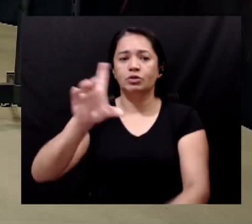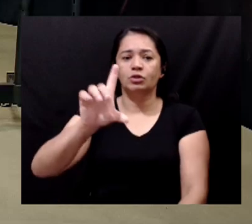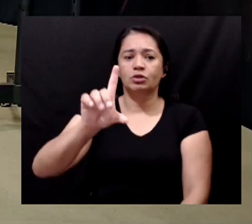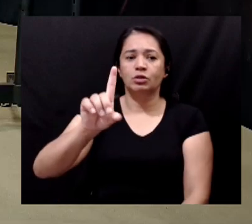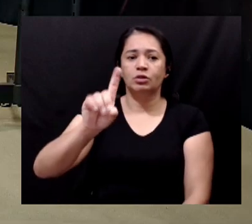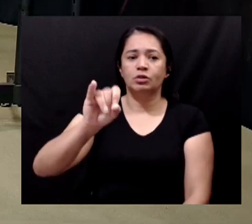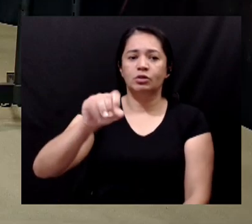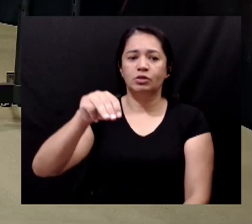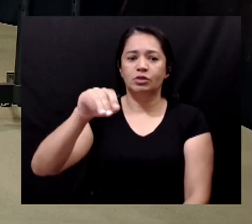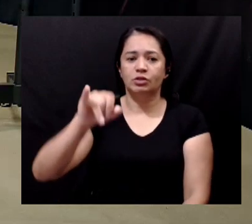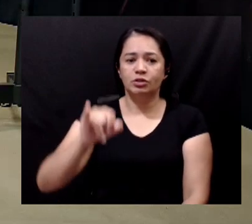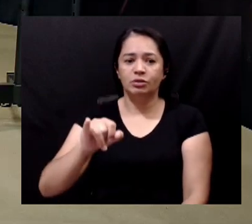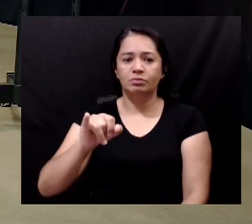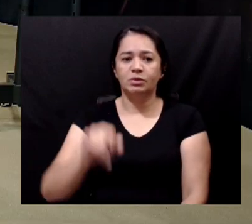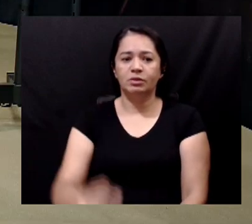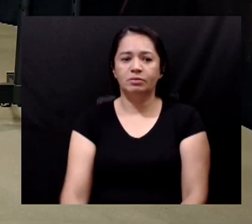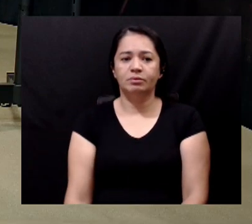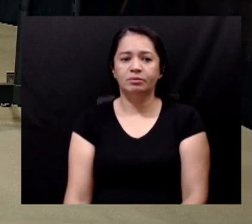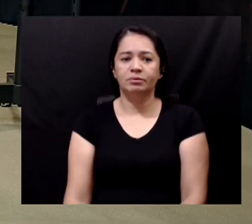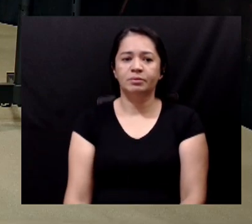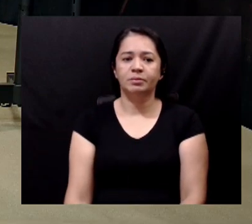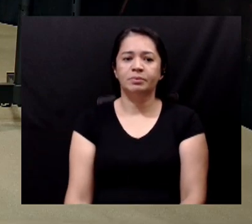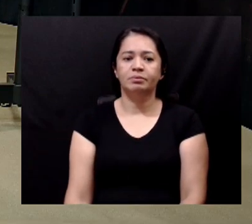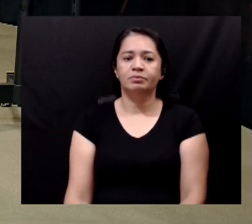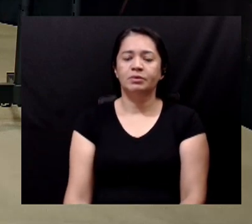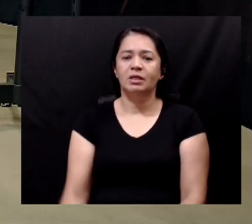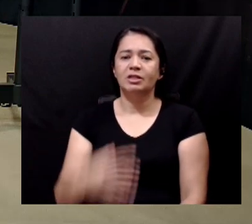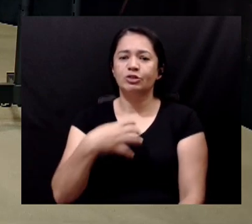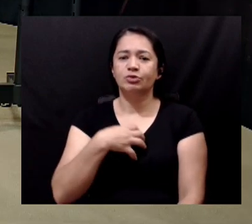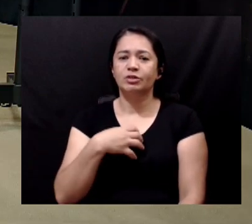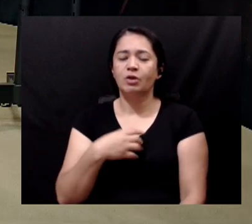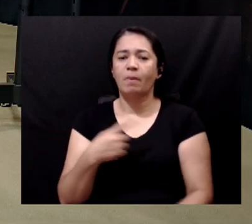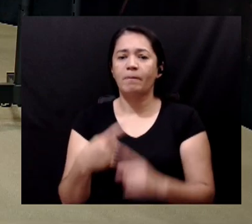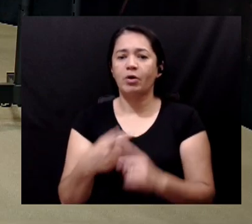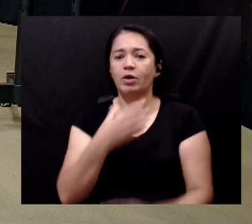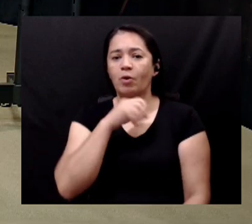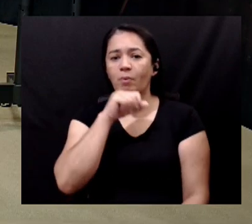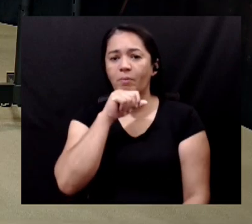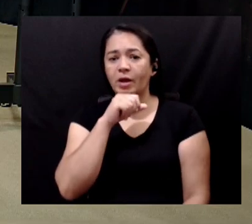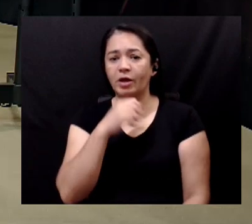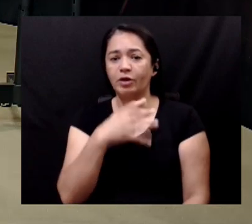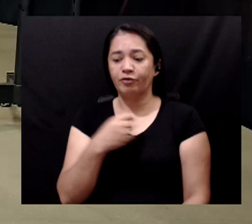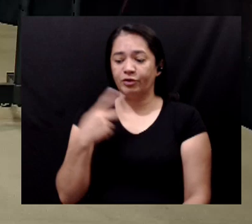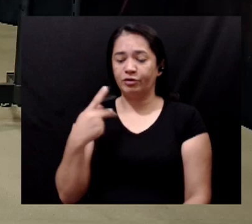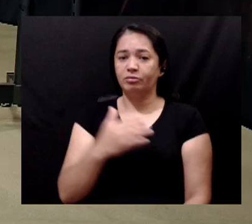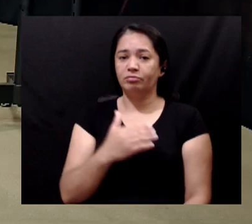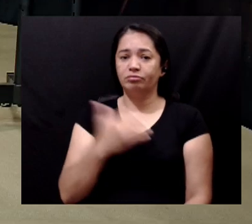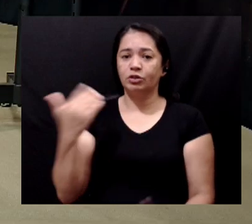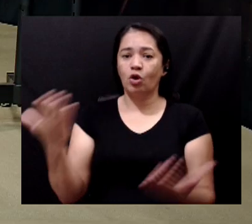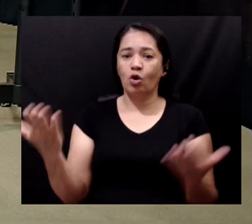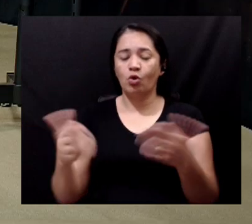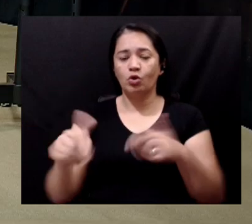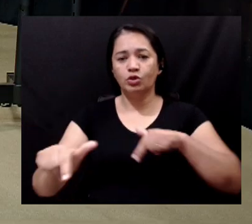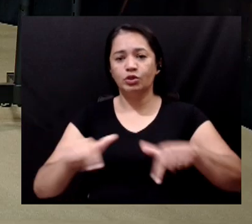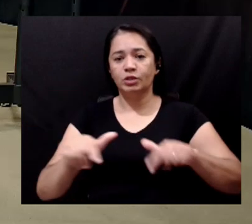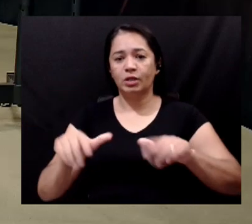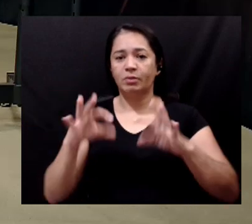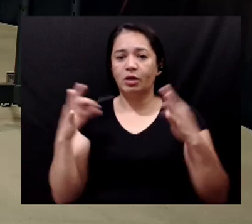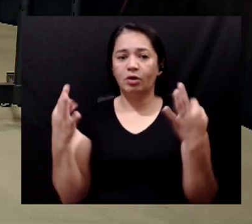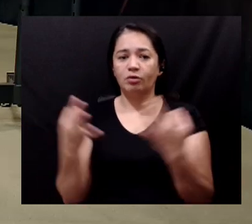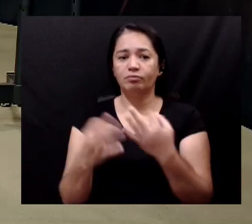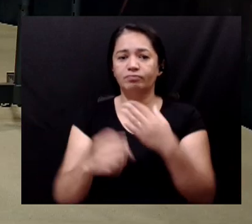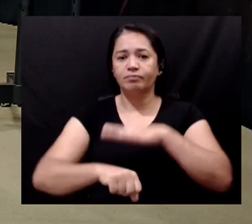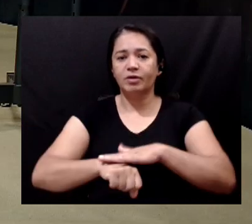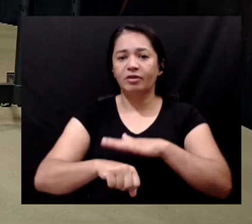.org.br. E a Uhum. situação é, né, de um pai que perdeu o filho e hoje trabalha com famílias, fazendo a